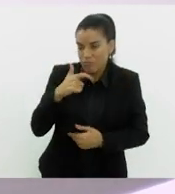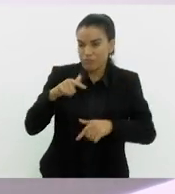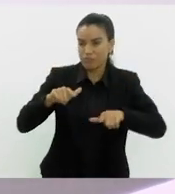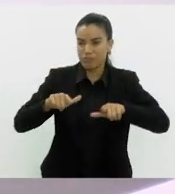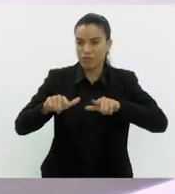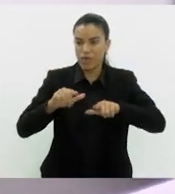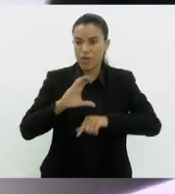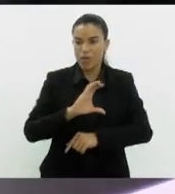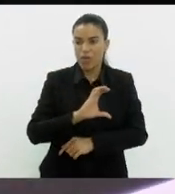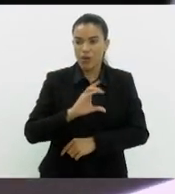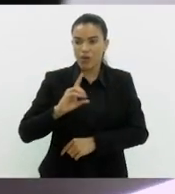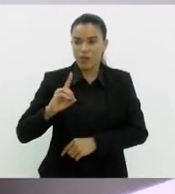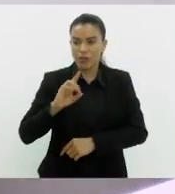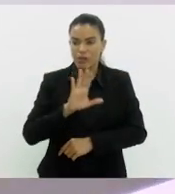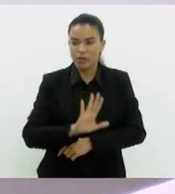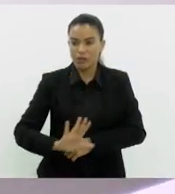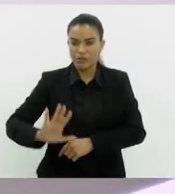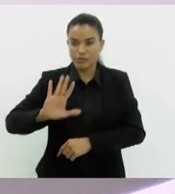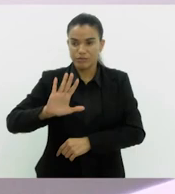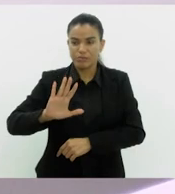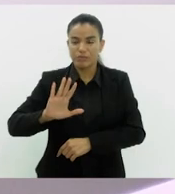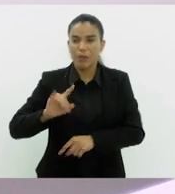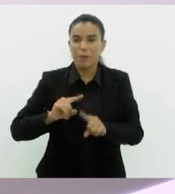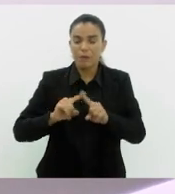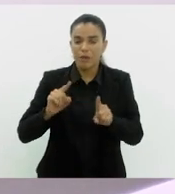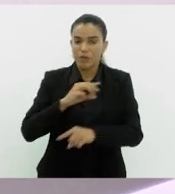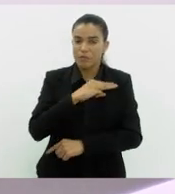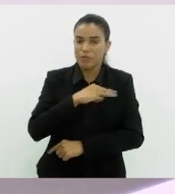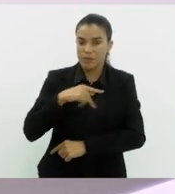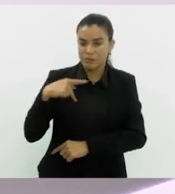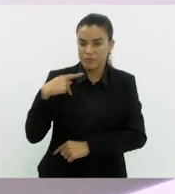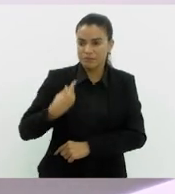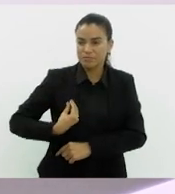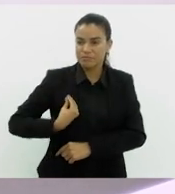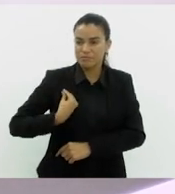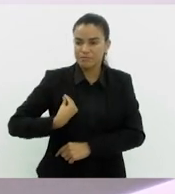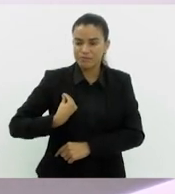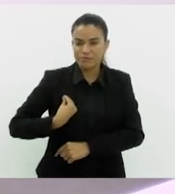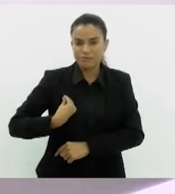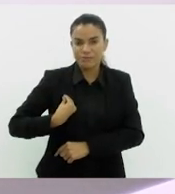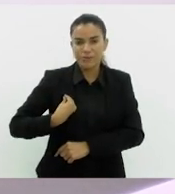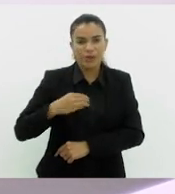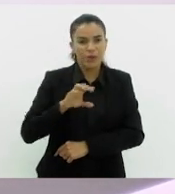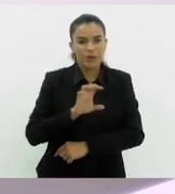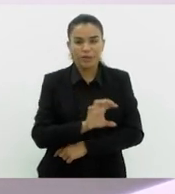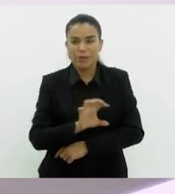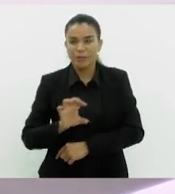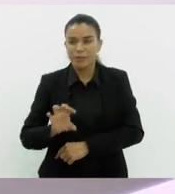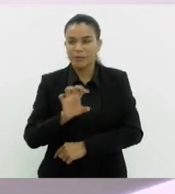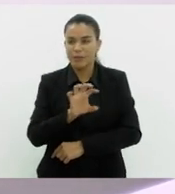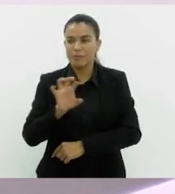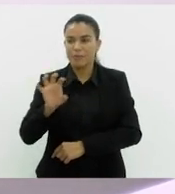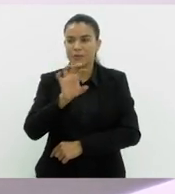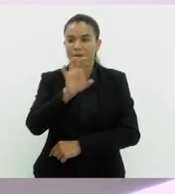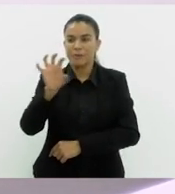é a Coordenadoria Geral, mas o Ministério Público está presente em todo o território e